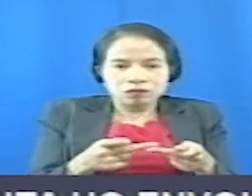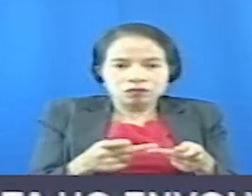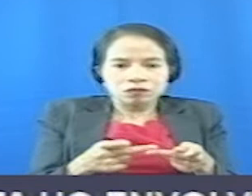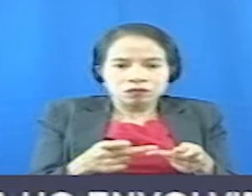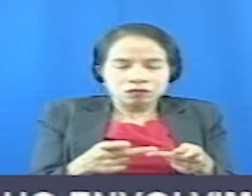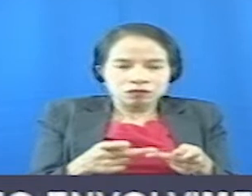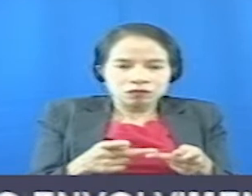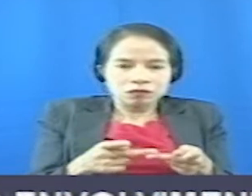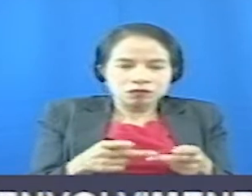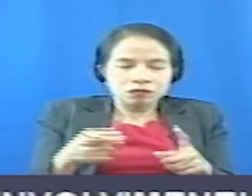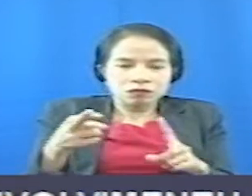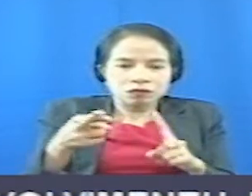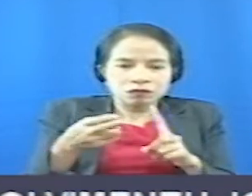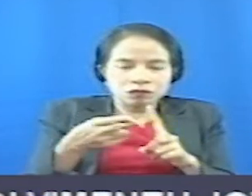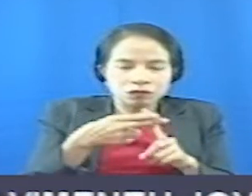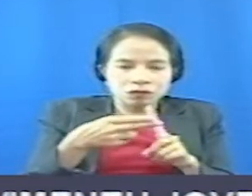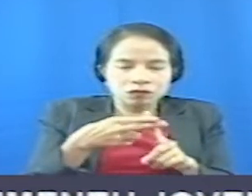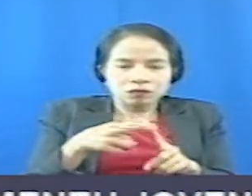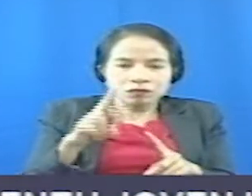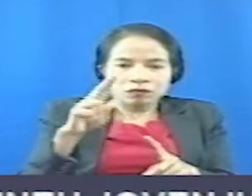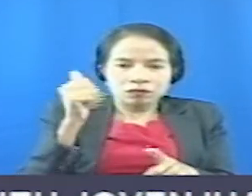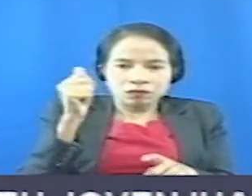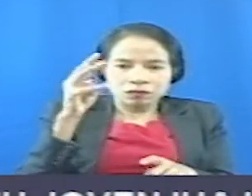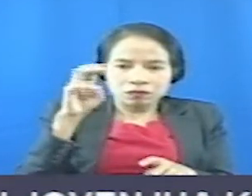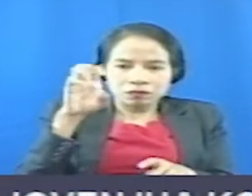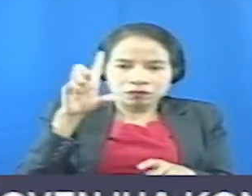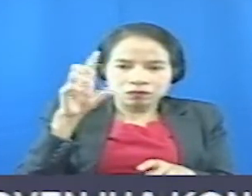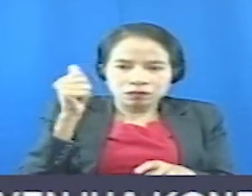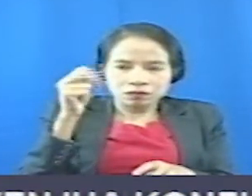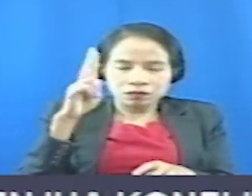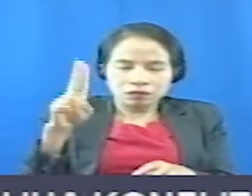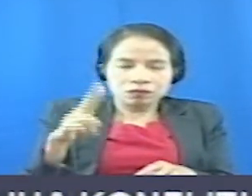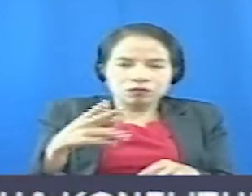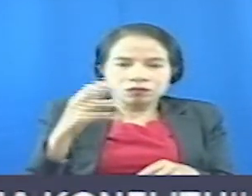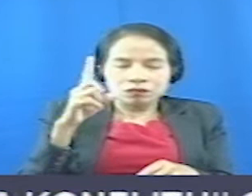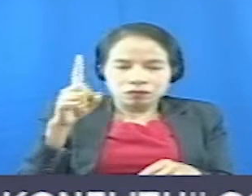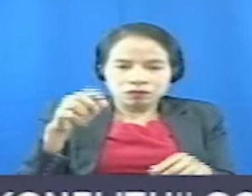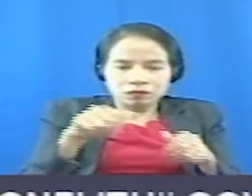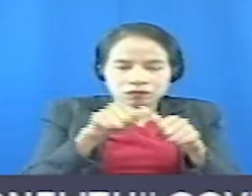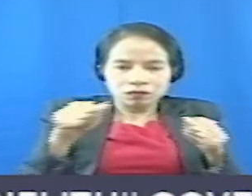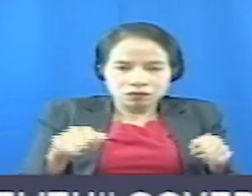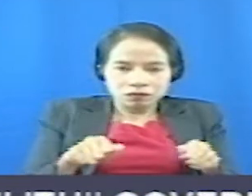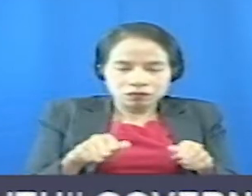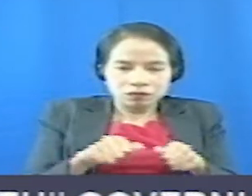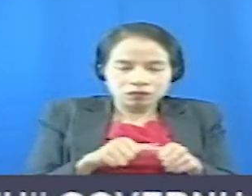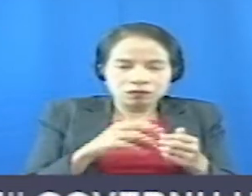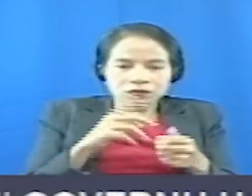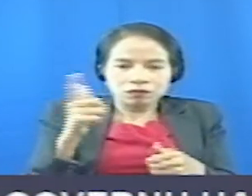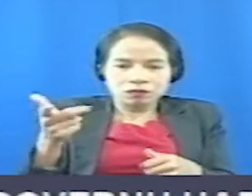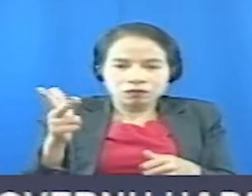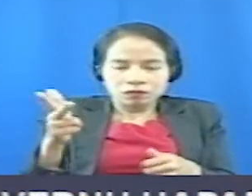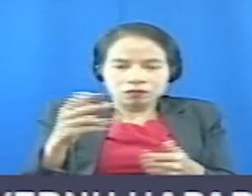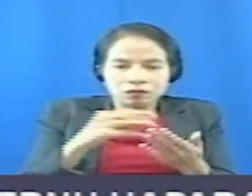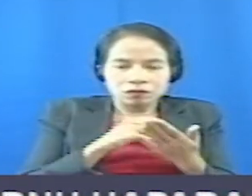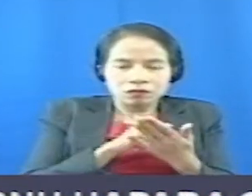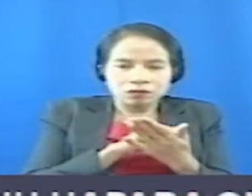Ramelau. Caso positivo ida Seluk, e a aldeia 30 de agosto, Suco Comoro, posto